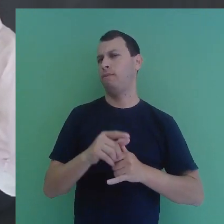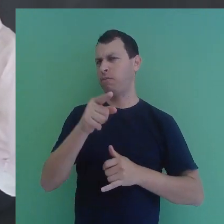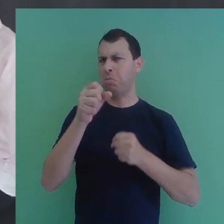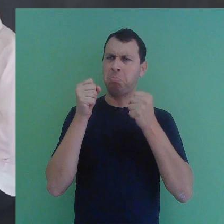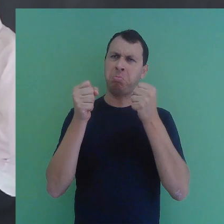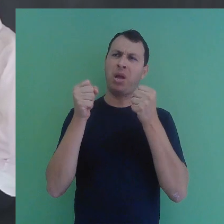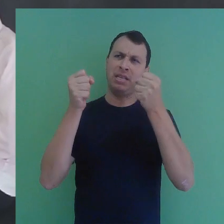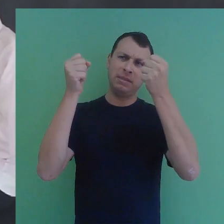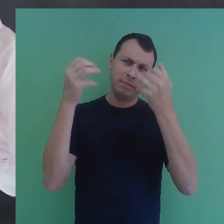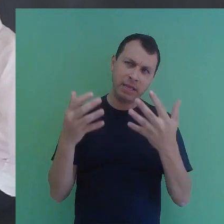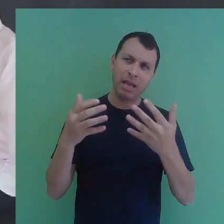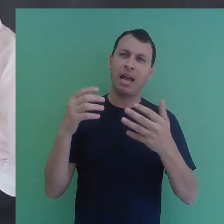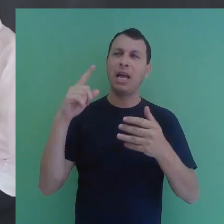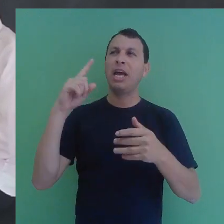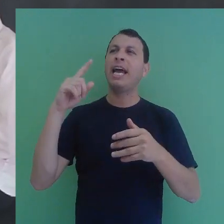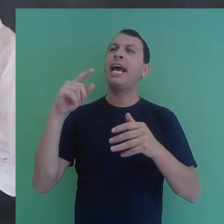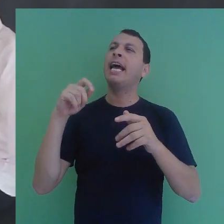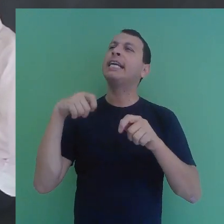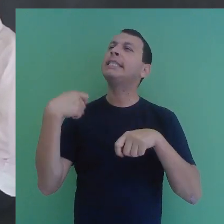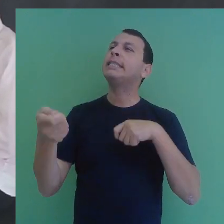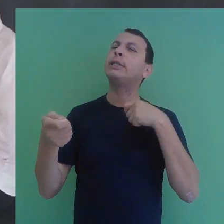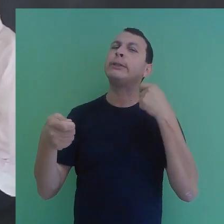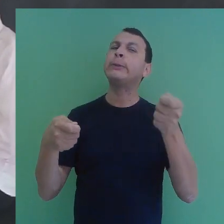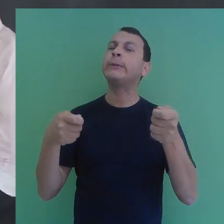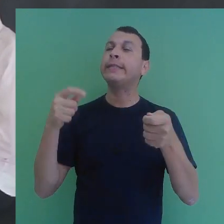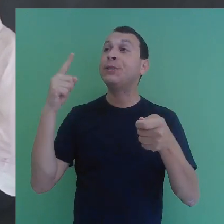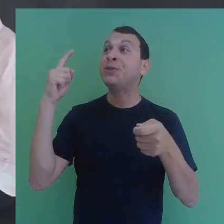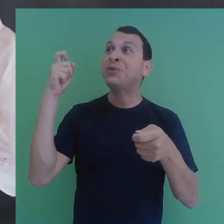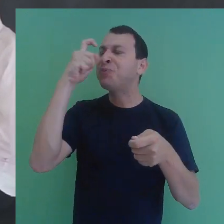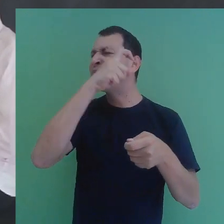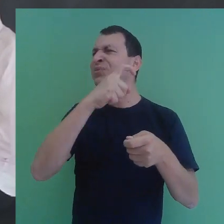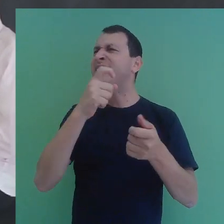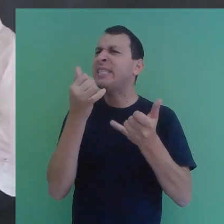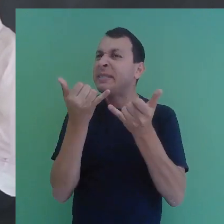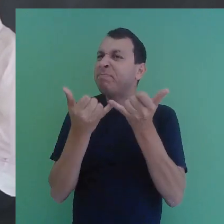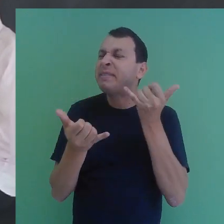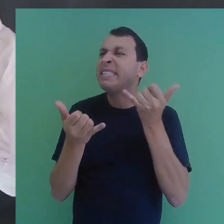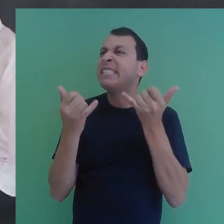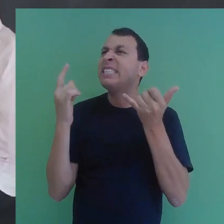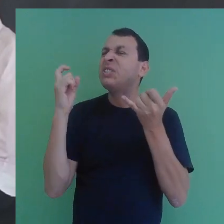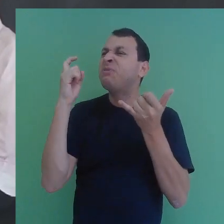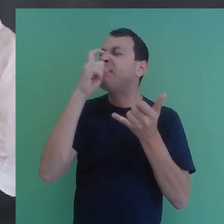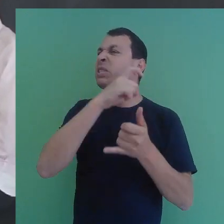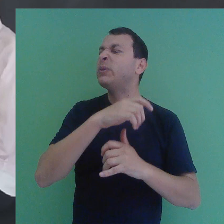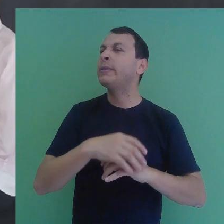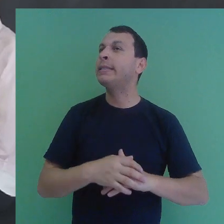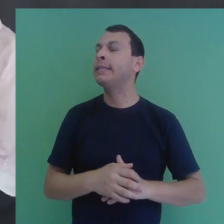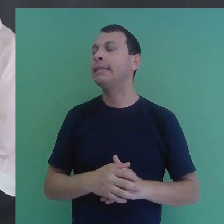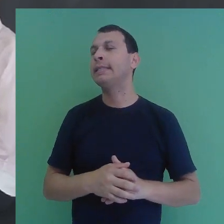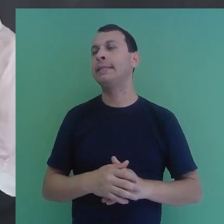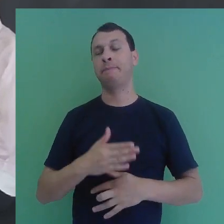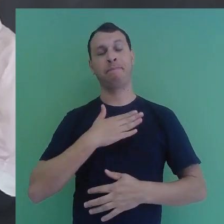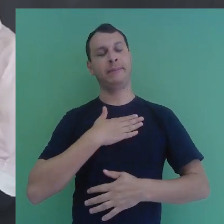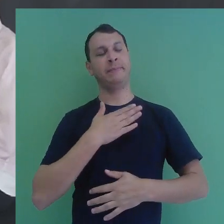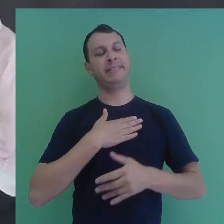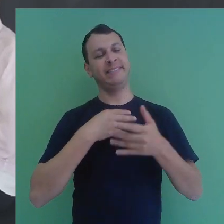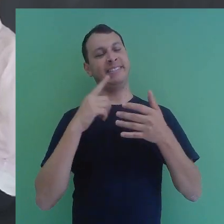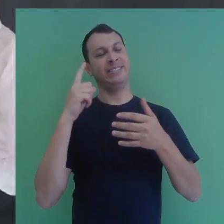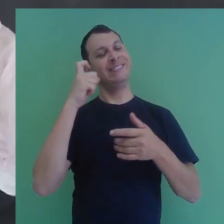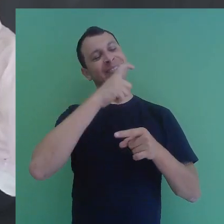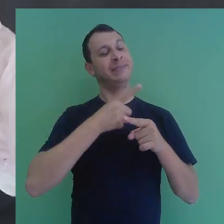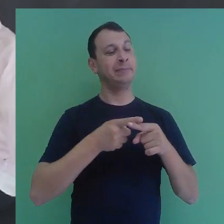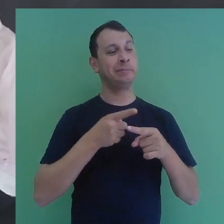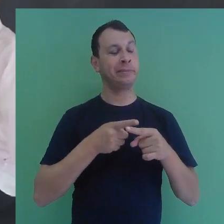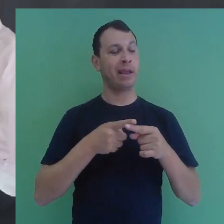confunde de tão parecido que Sinais é? difíceis. Sinais difíceis. Sinais difíceis. Bem, para mim é um pouco difícil falar sobre